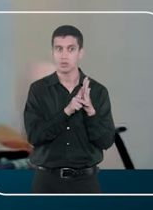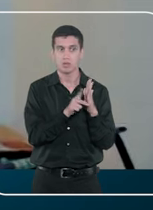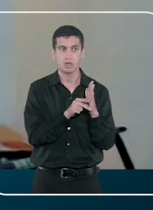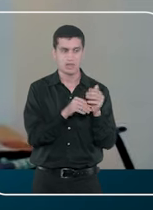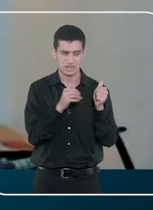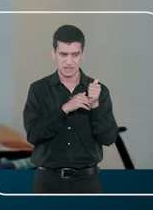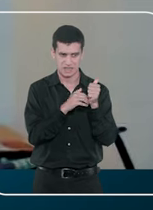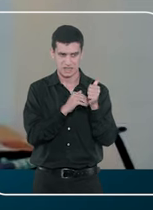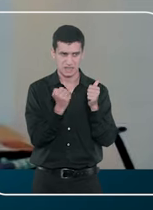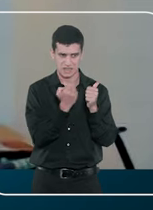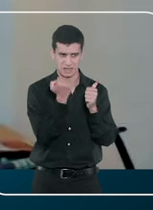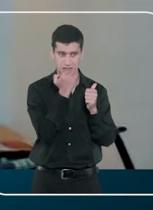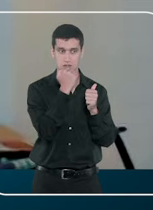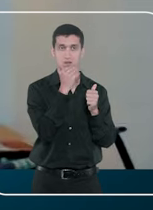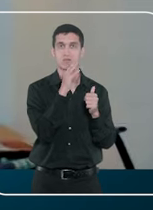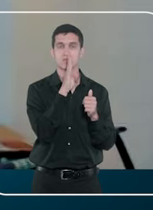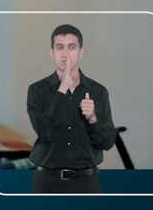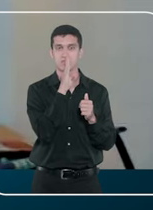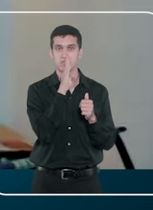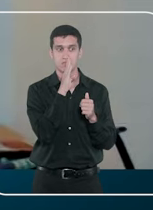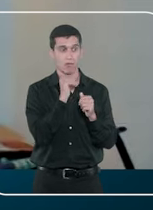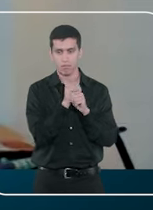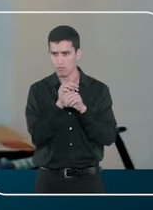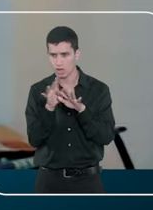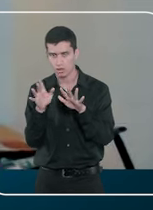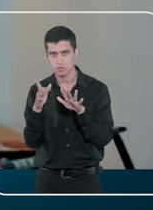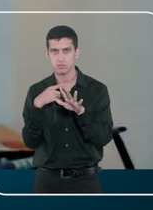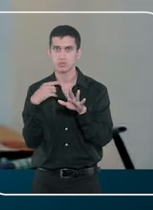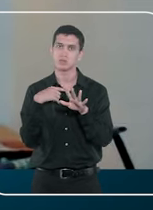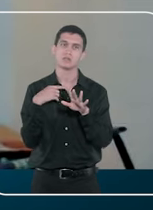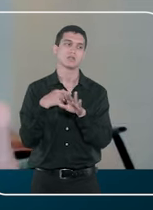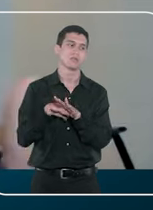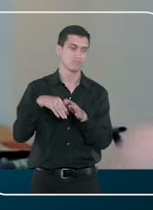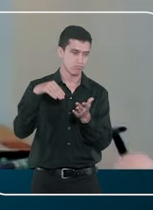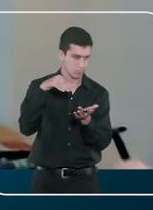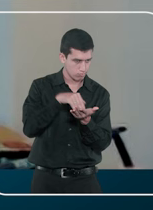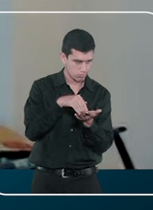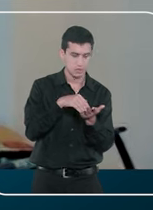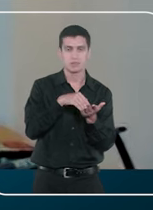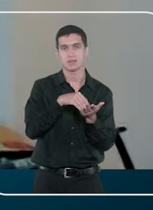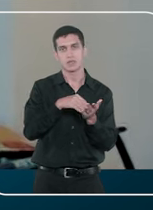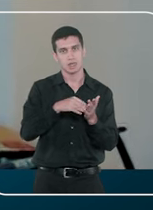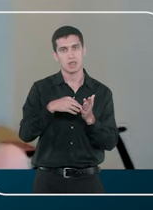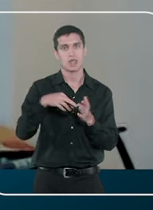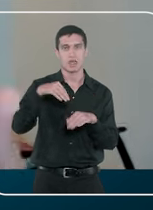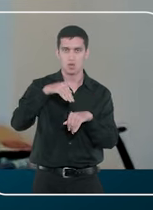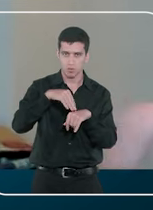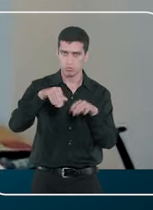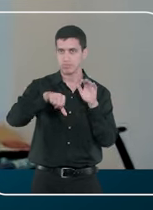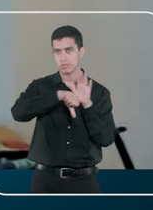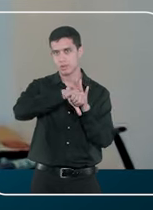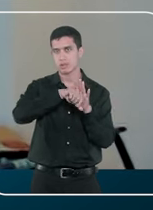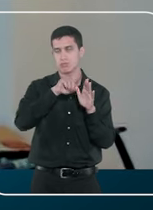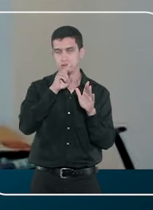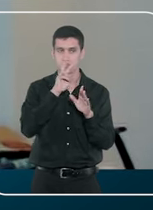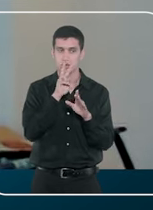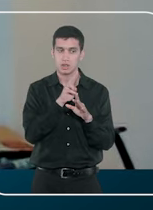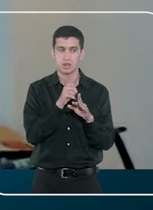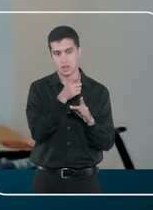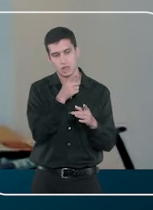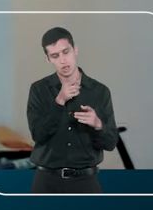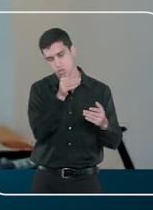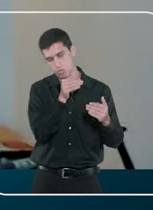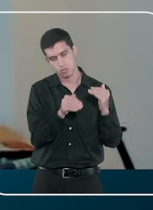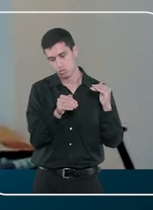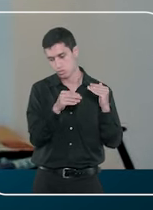e deve ensejar, inclusive, responsabilização penal. Mas isso não traz qualquer componente de ilicitude a